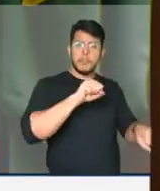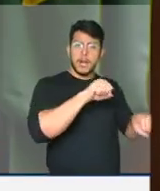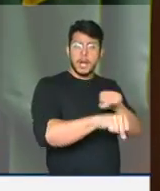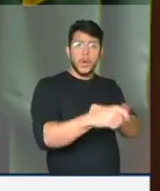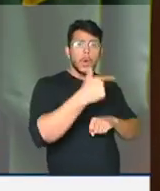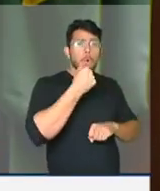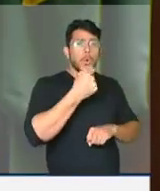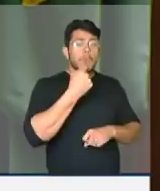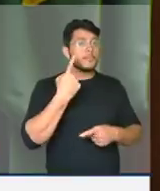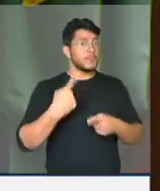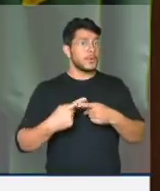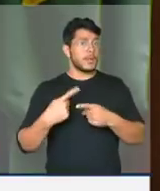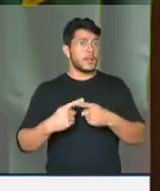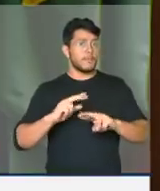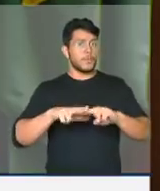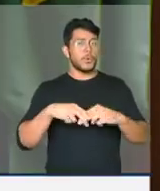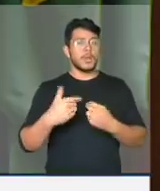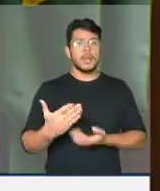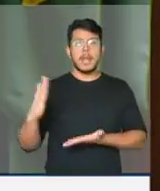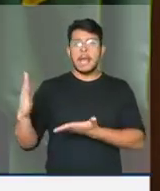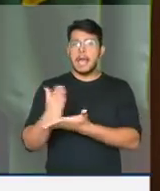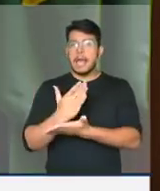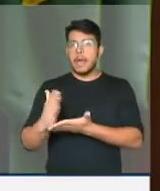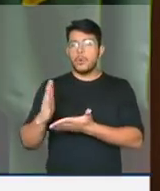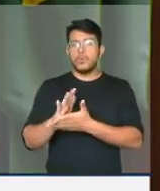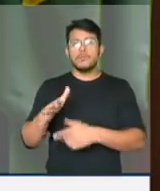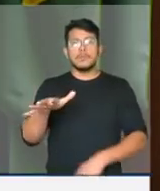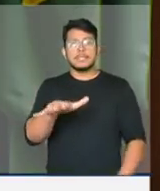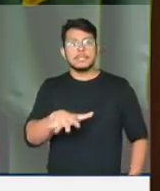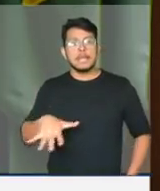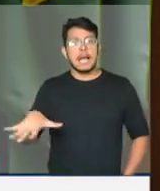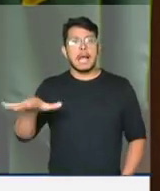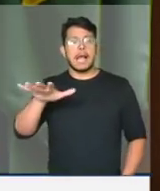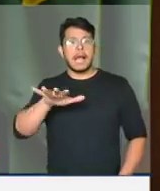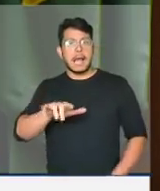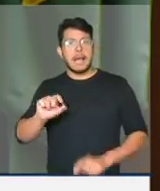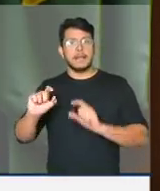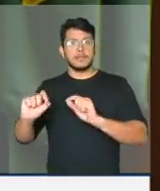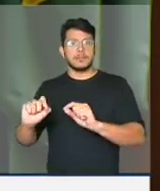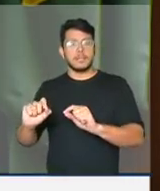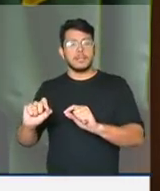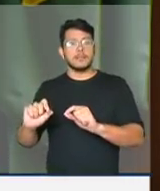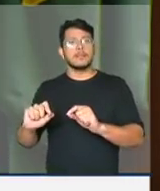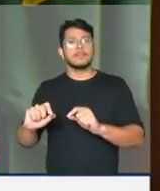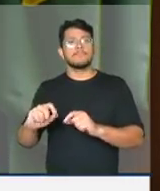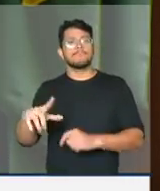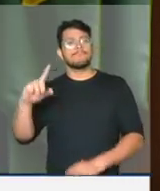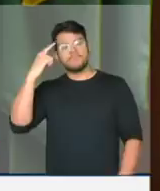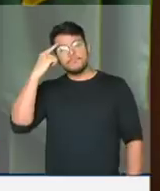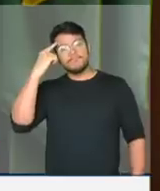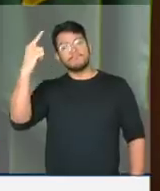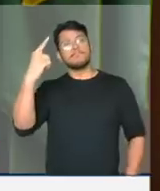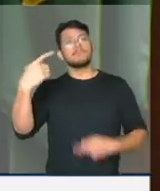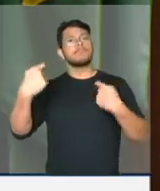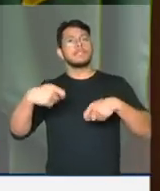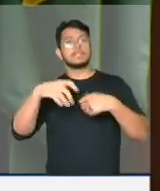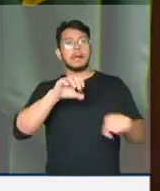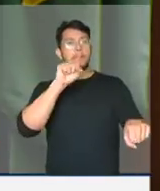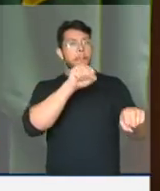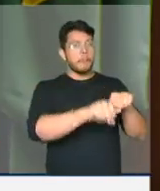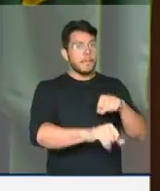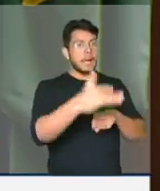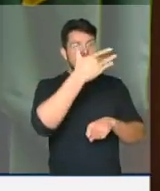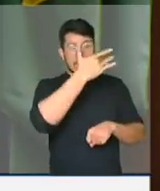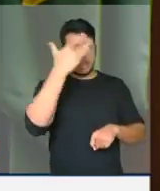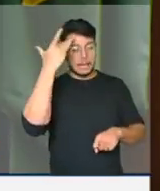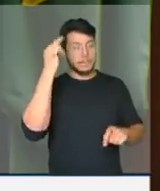onde interessa a alguns setores que antigos aliados deixem de existir, aos longos punhais. É muito